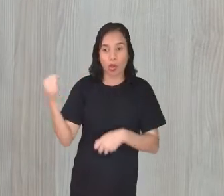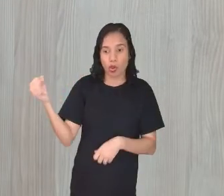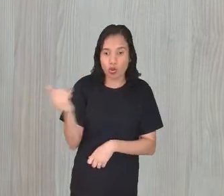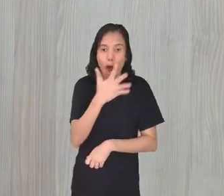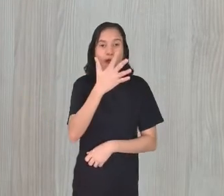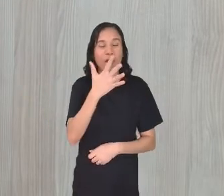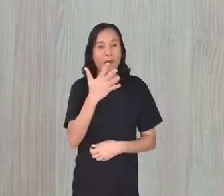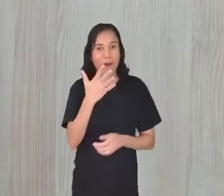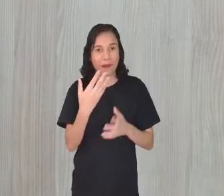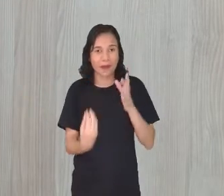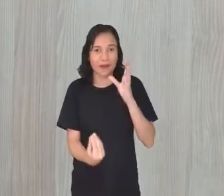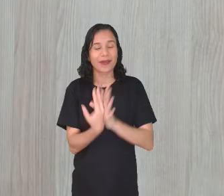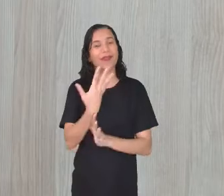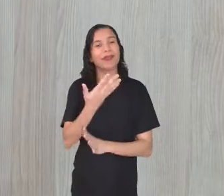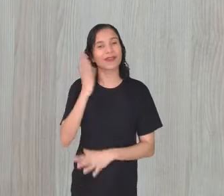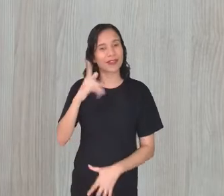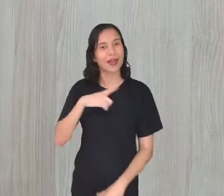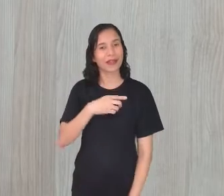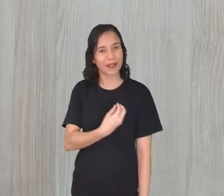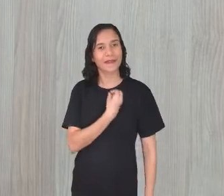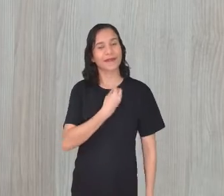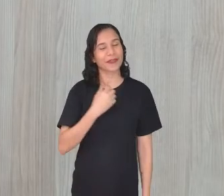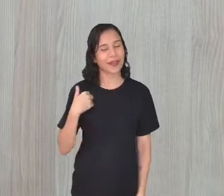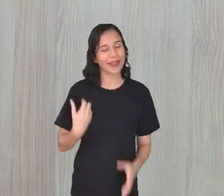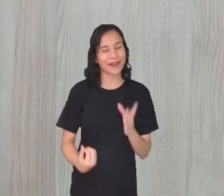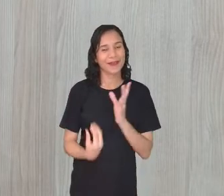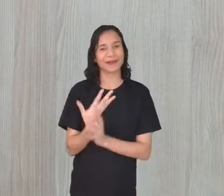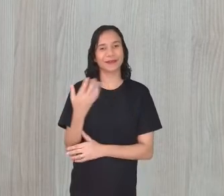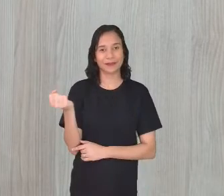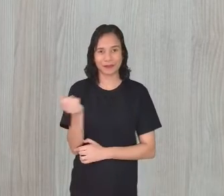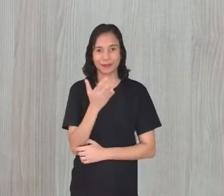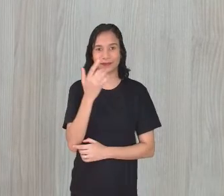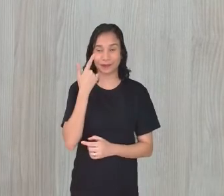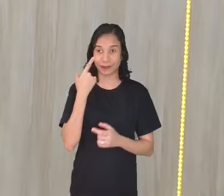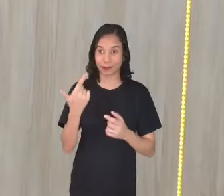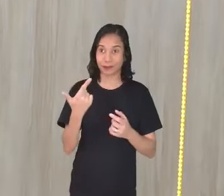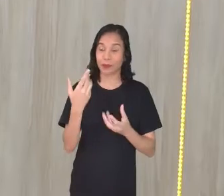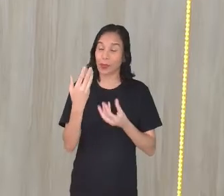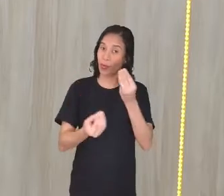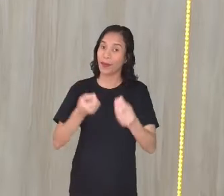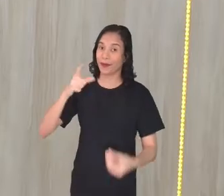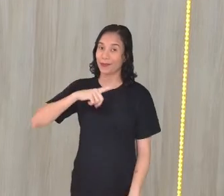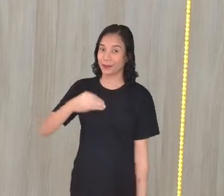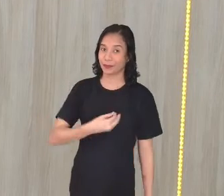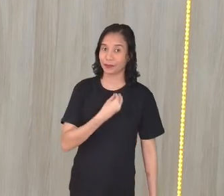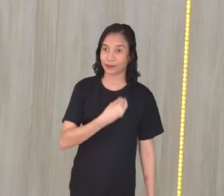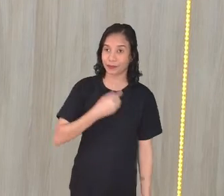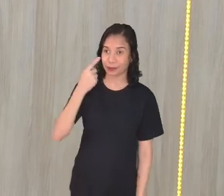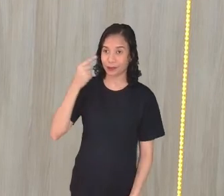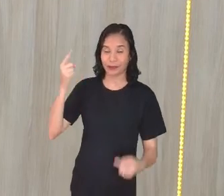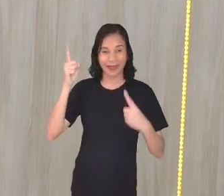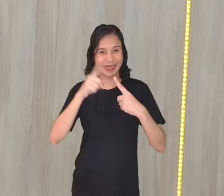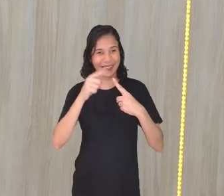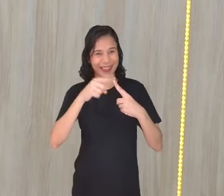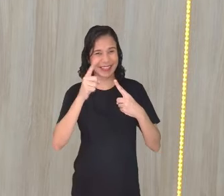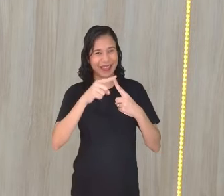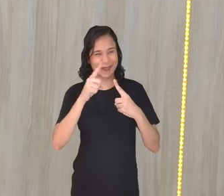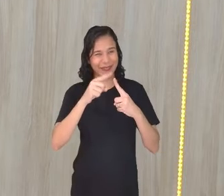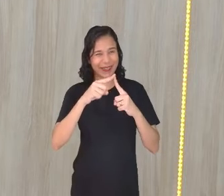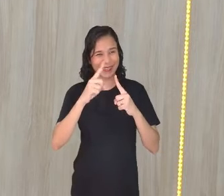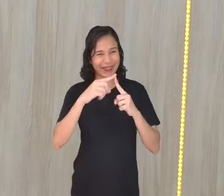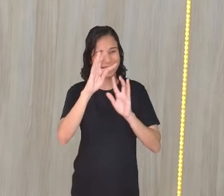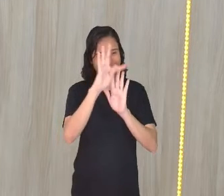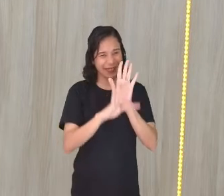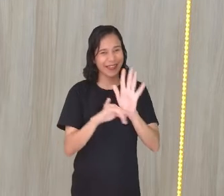gente sempre parte de algo que já existe, né? Isso, exatamente. Falando em coisas que existem, os tipos de texto que existem